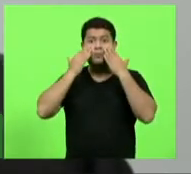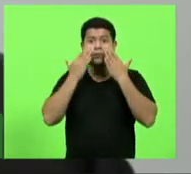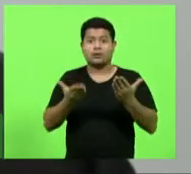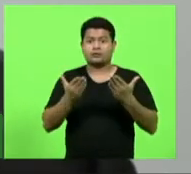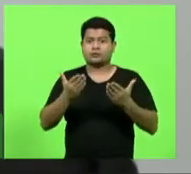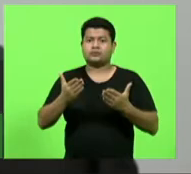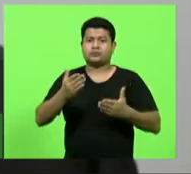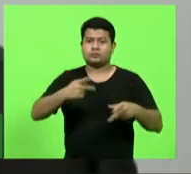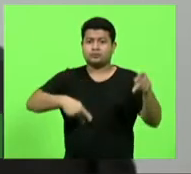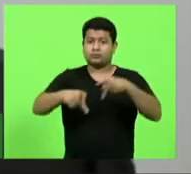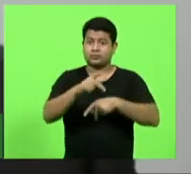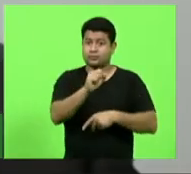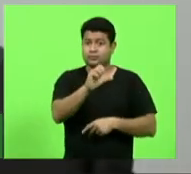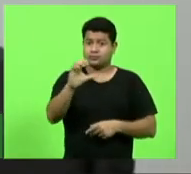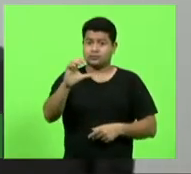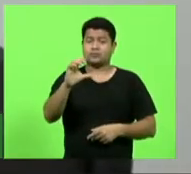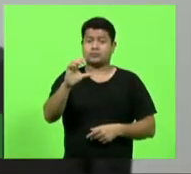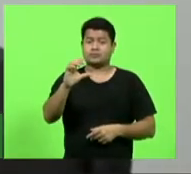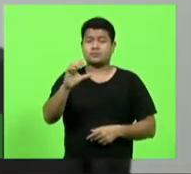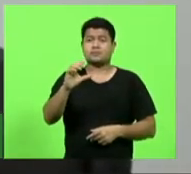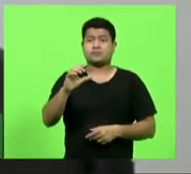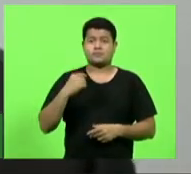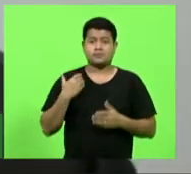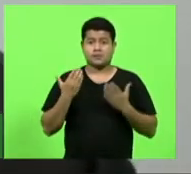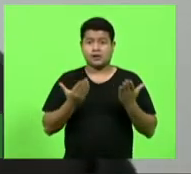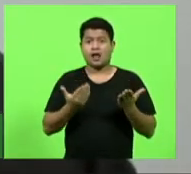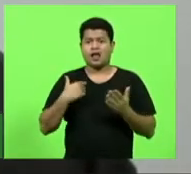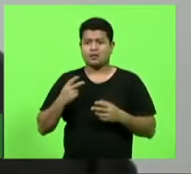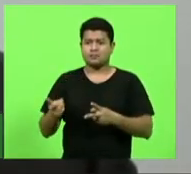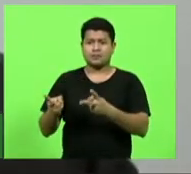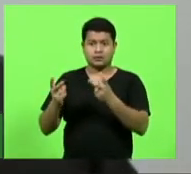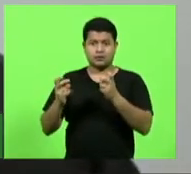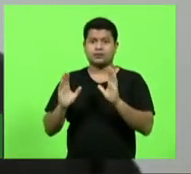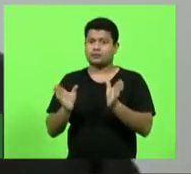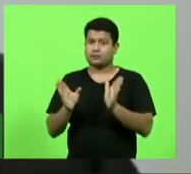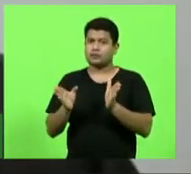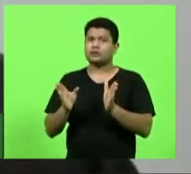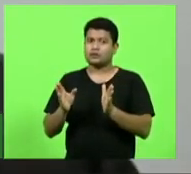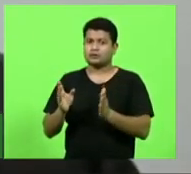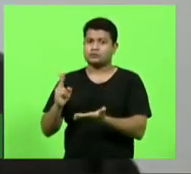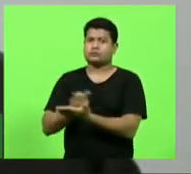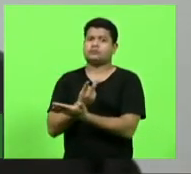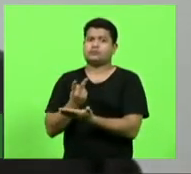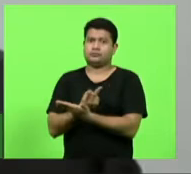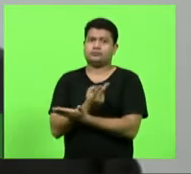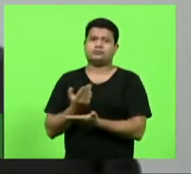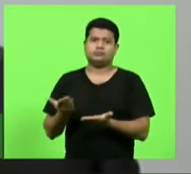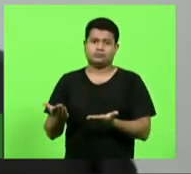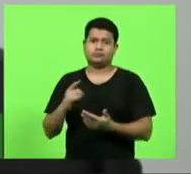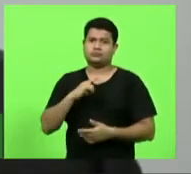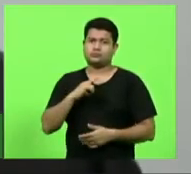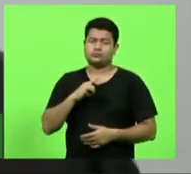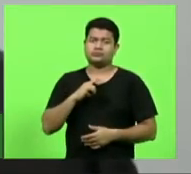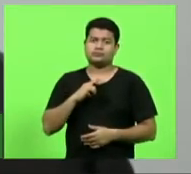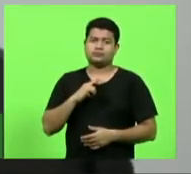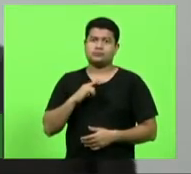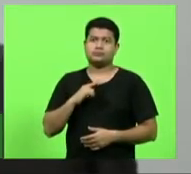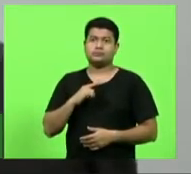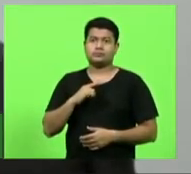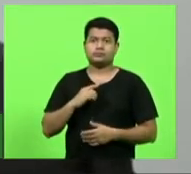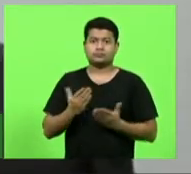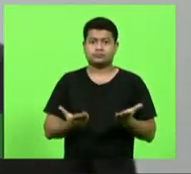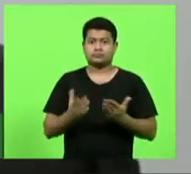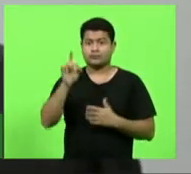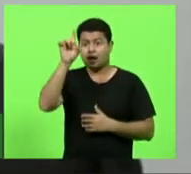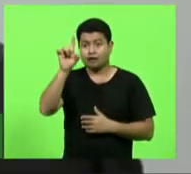Catarina algo que ele percebe que está errado. Dentro do direito é a fumaça do